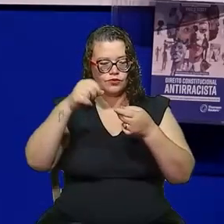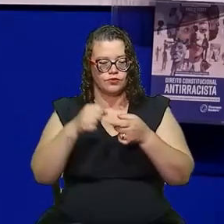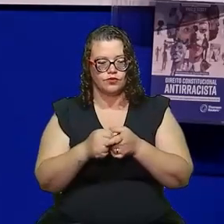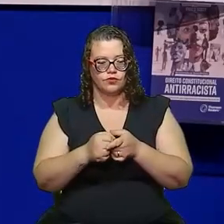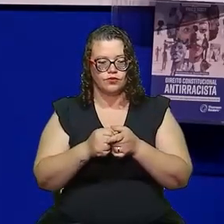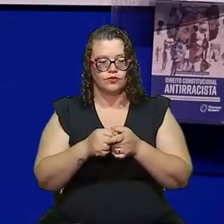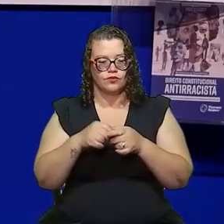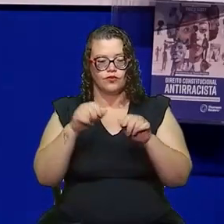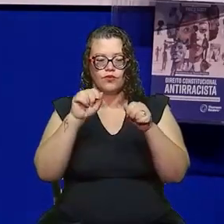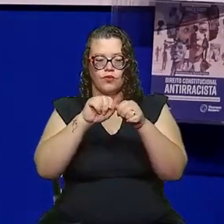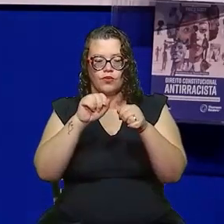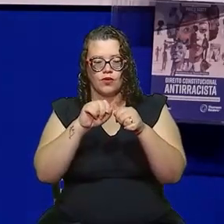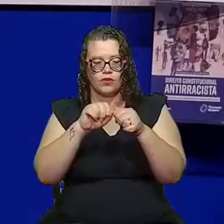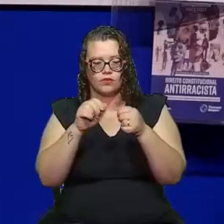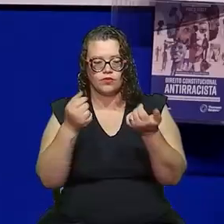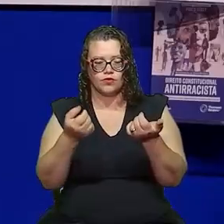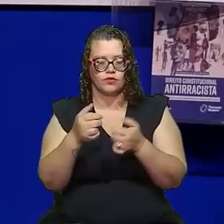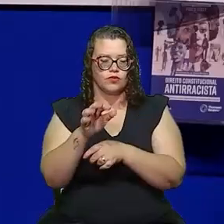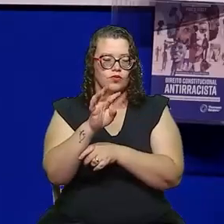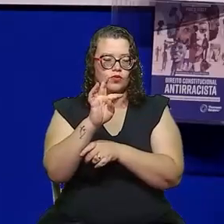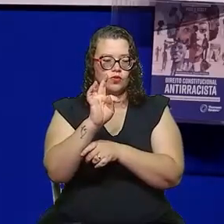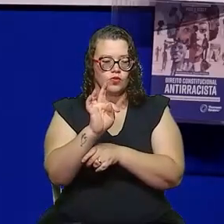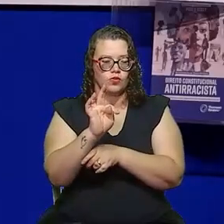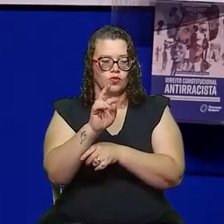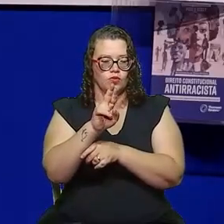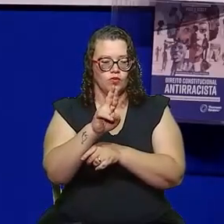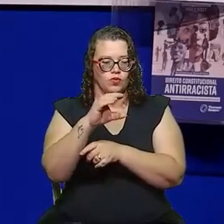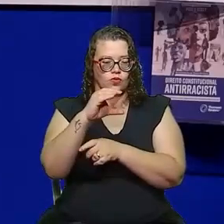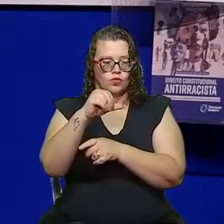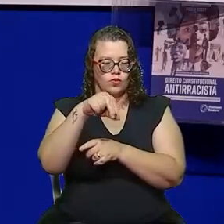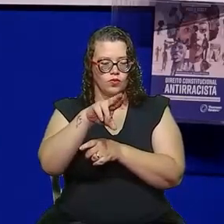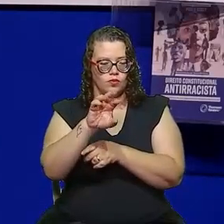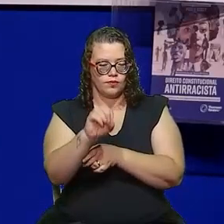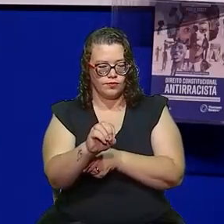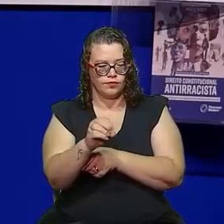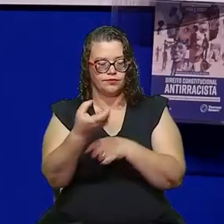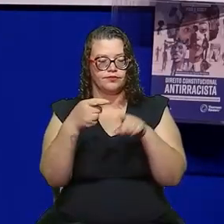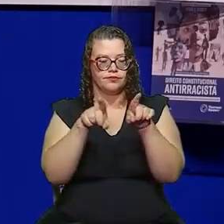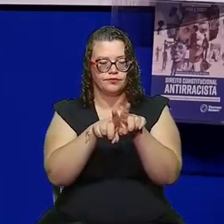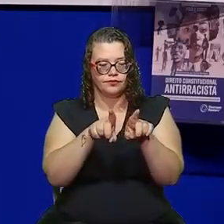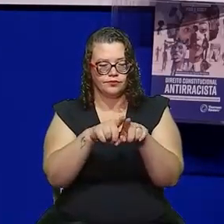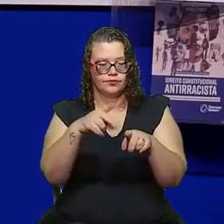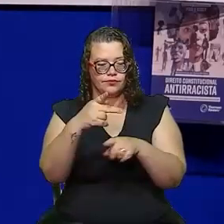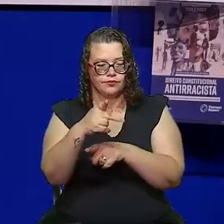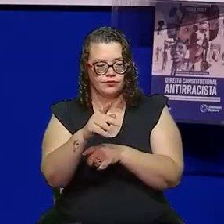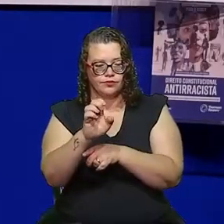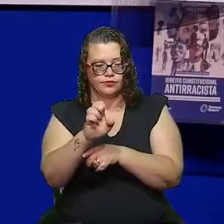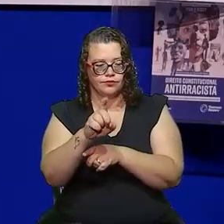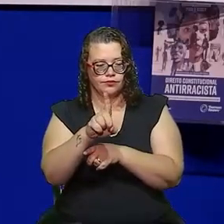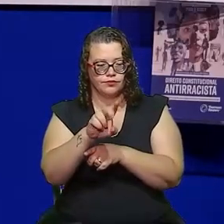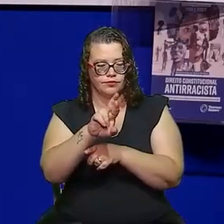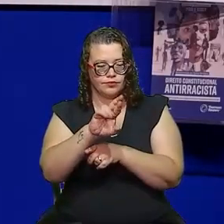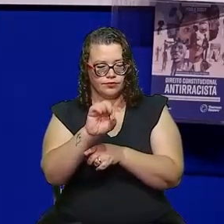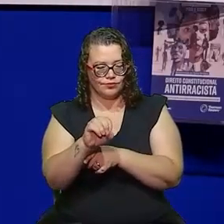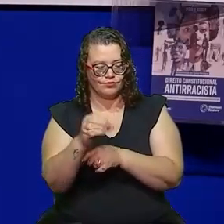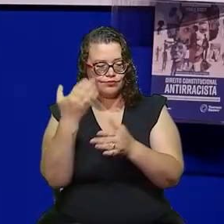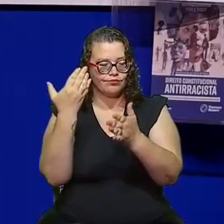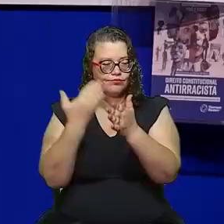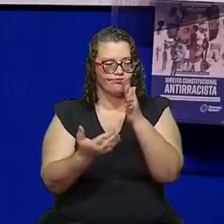cabeça. Ela traja blusa bege e, por cima, usa uma camiseta de botões de mangas curtas de tom laranja.